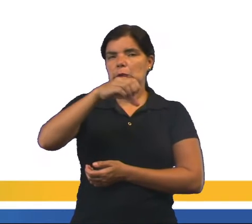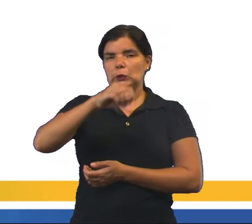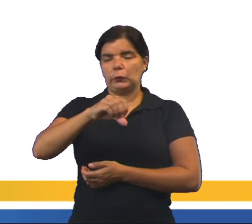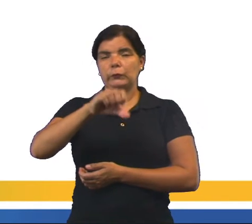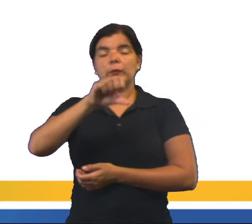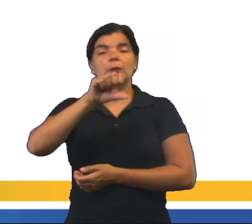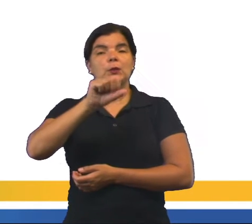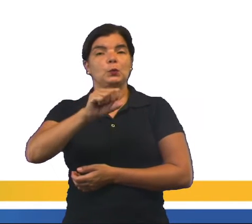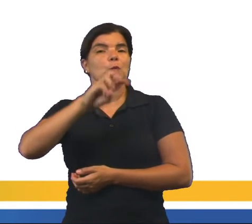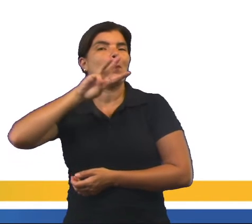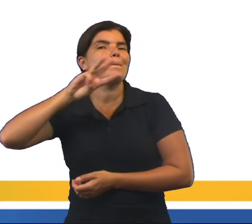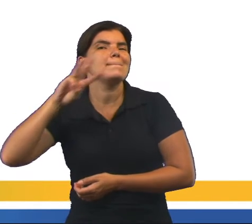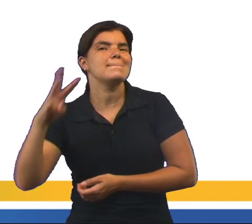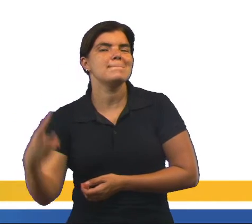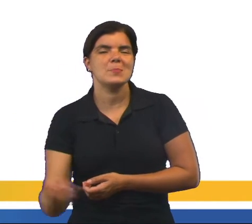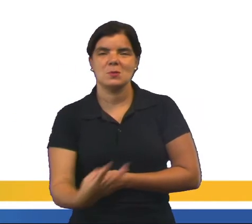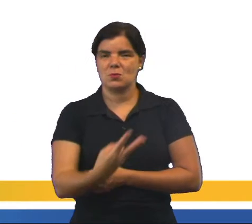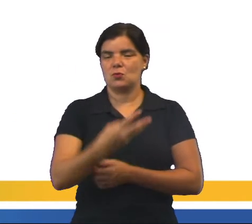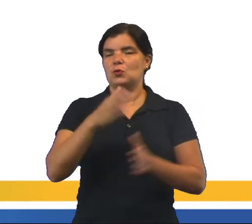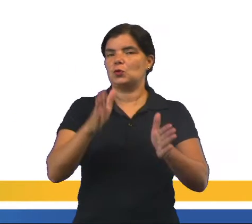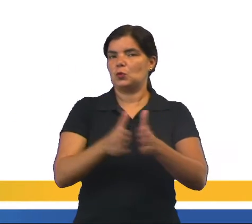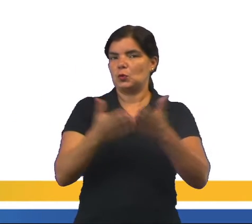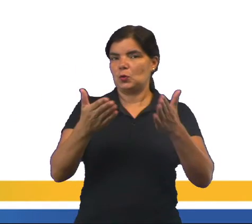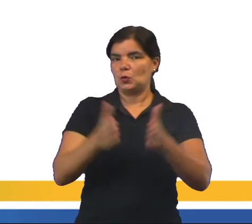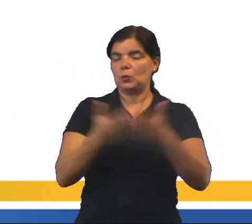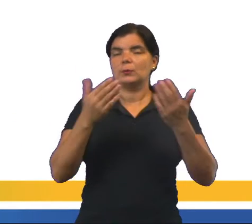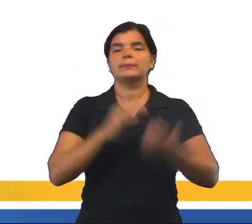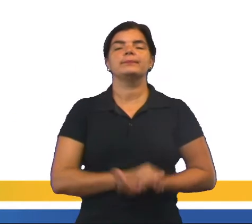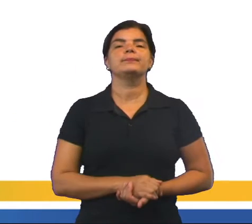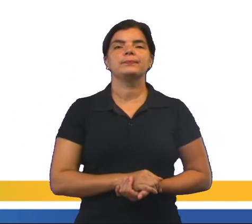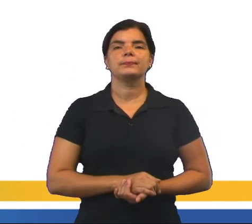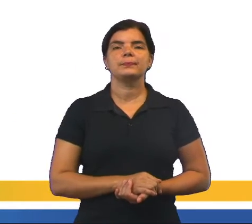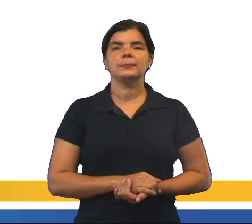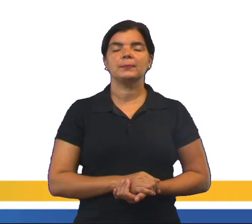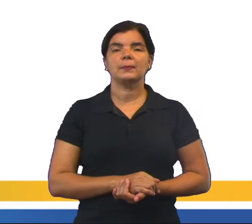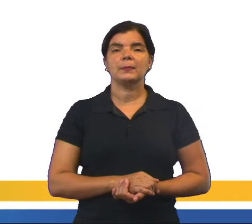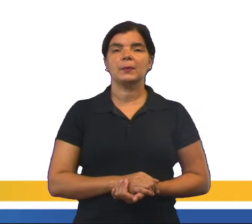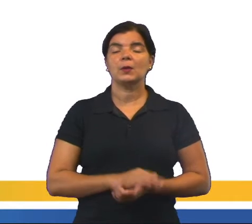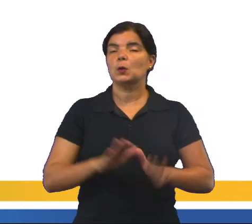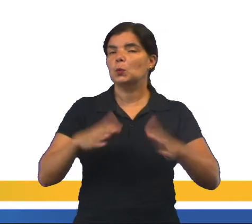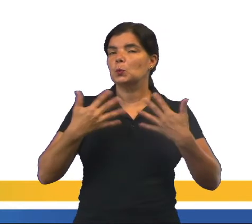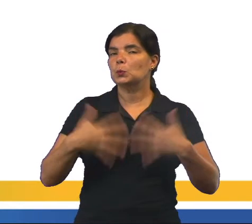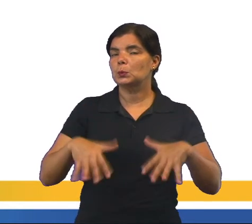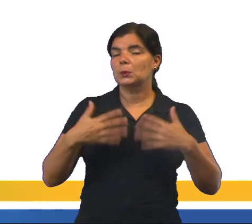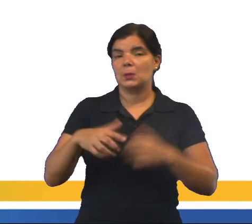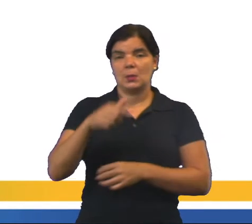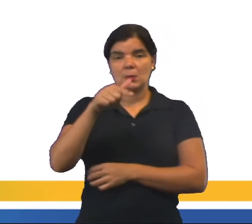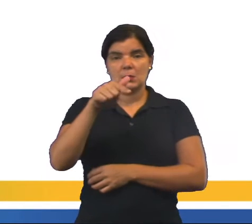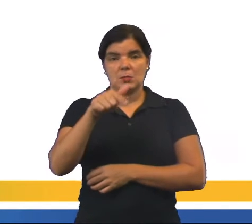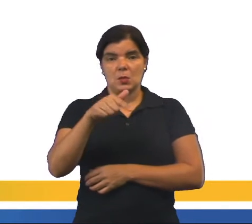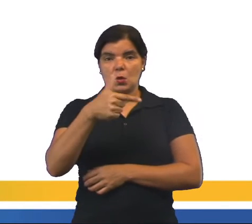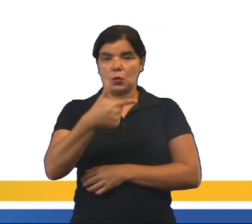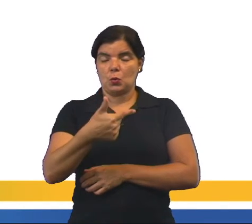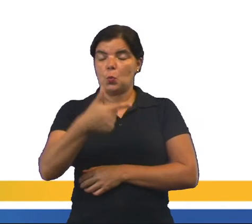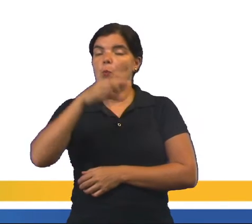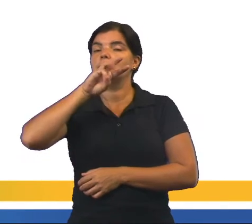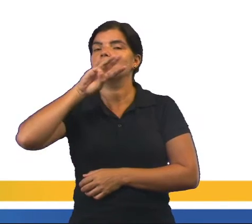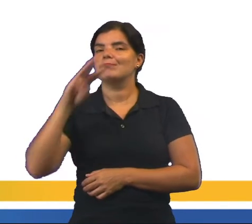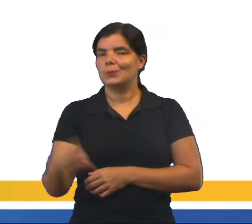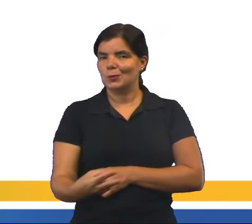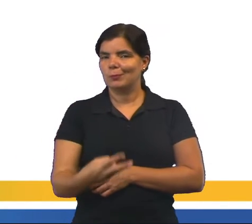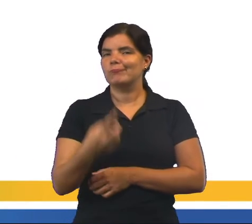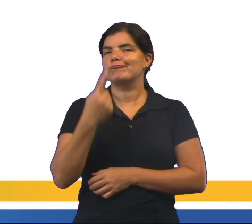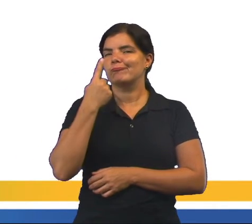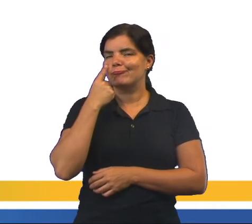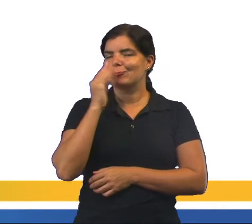191 milhões em situação de pobreza e extrema pobreza, 72 milhões.